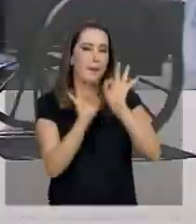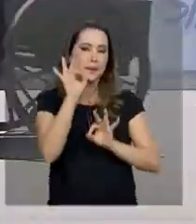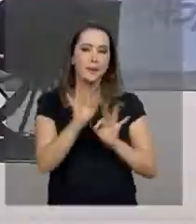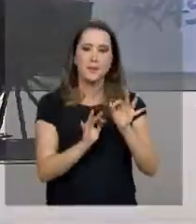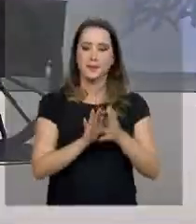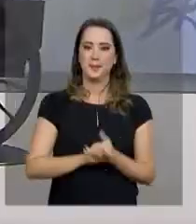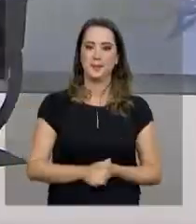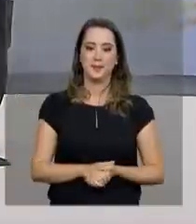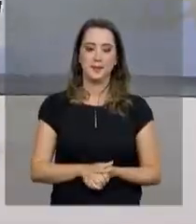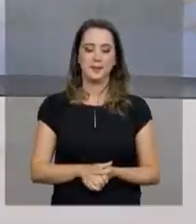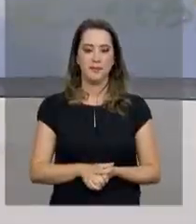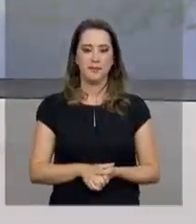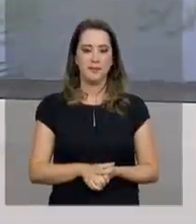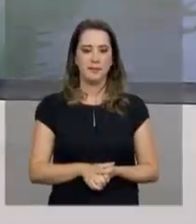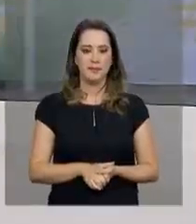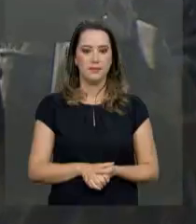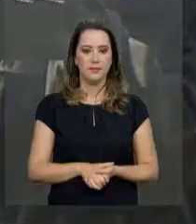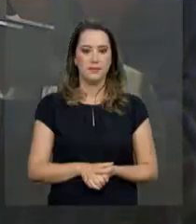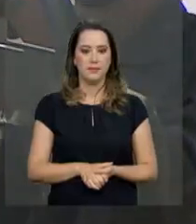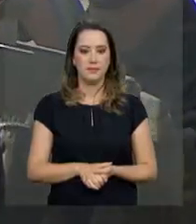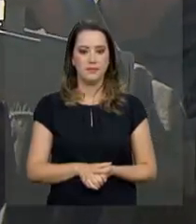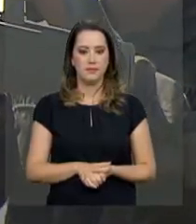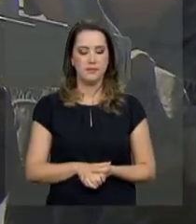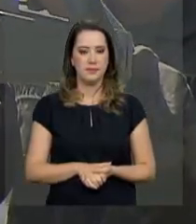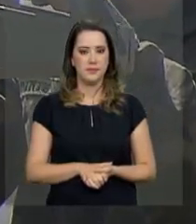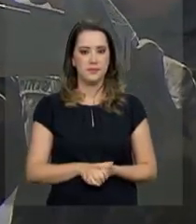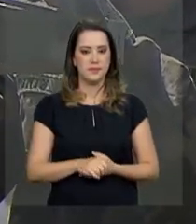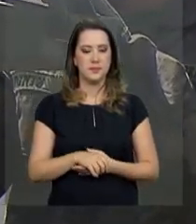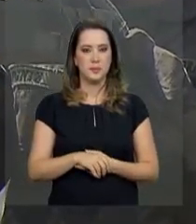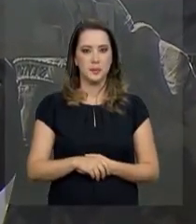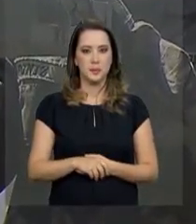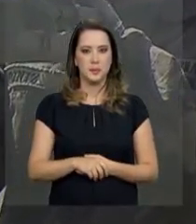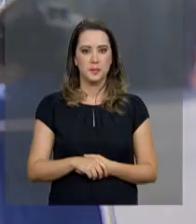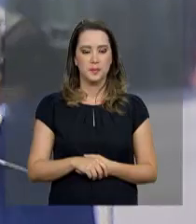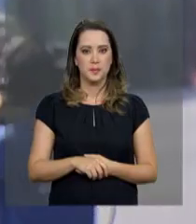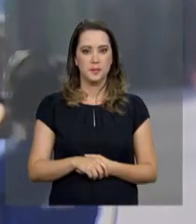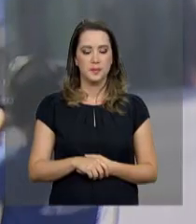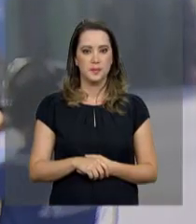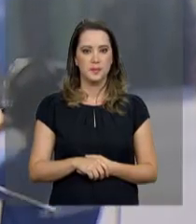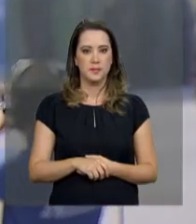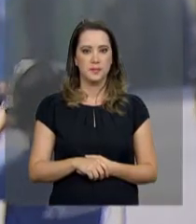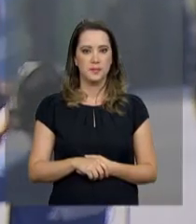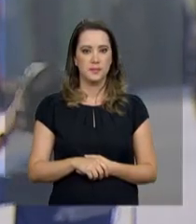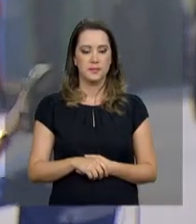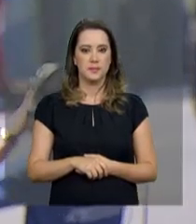Thank you.